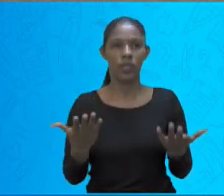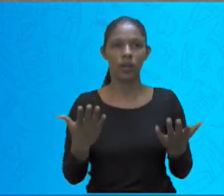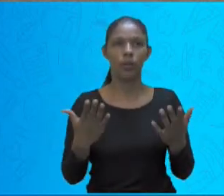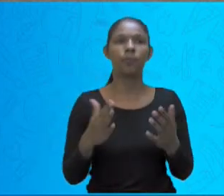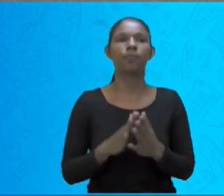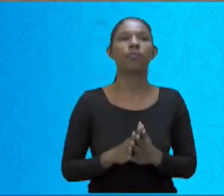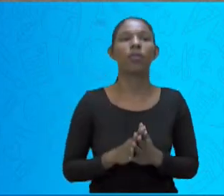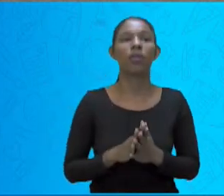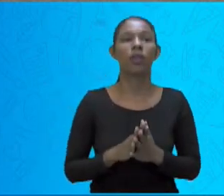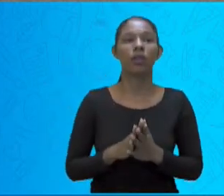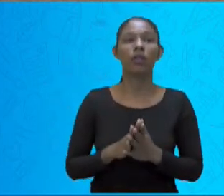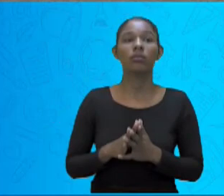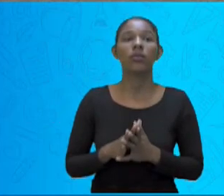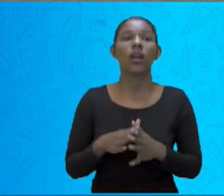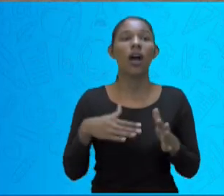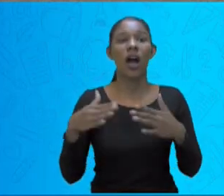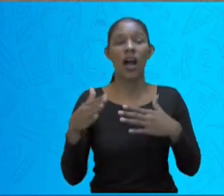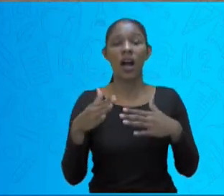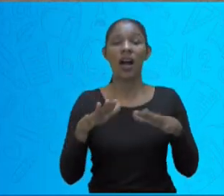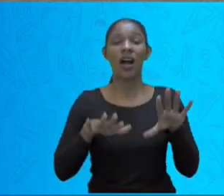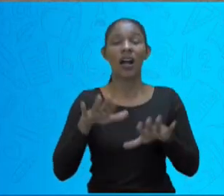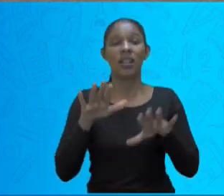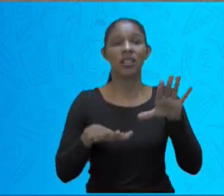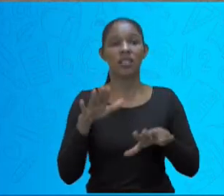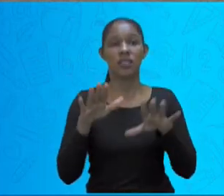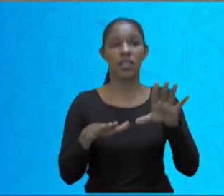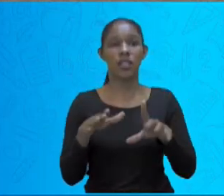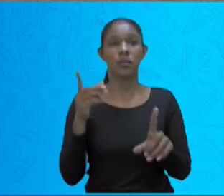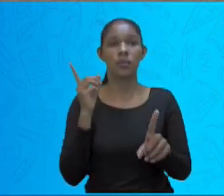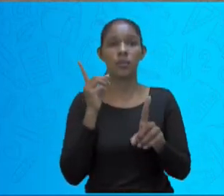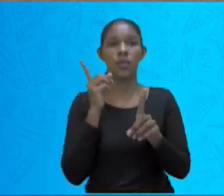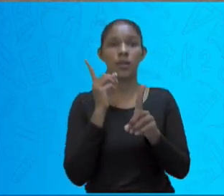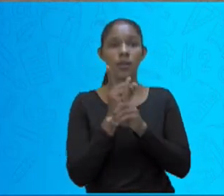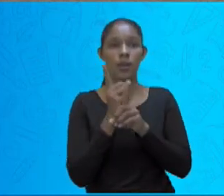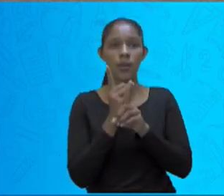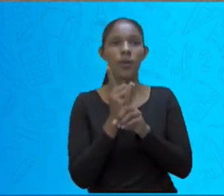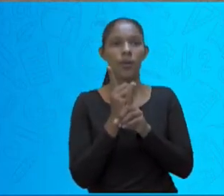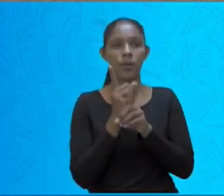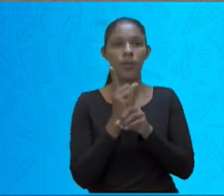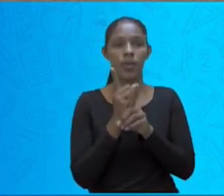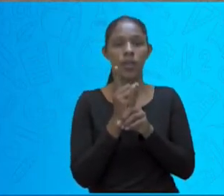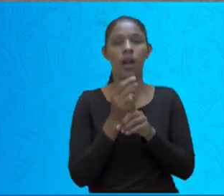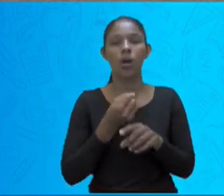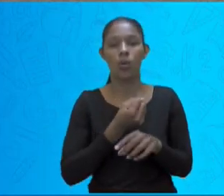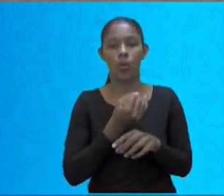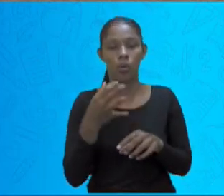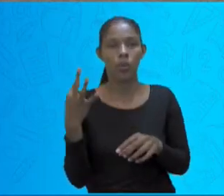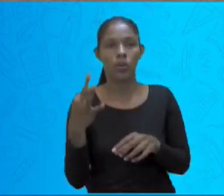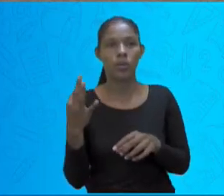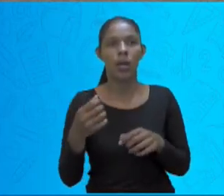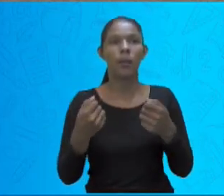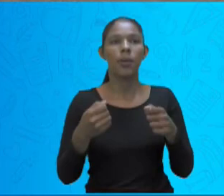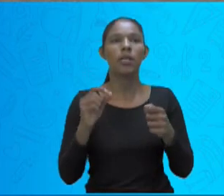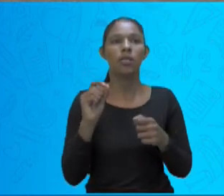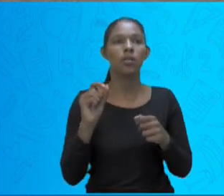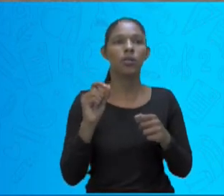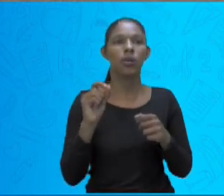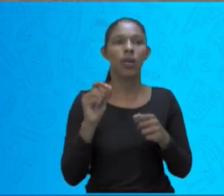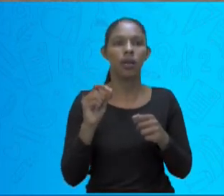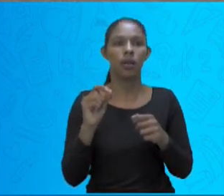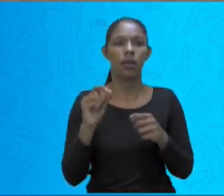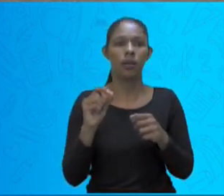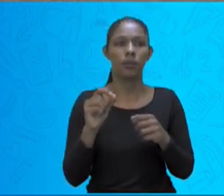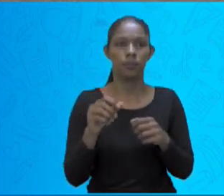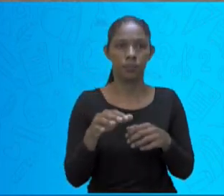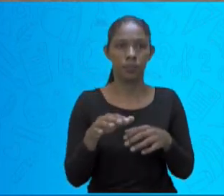ao radicando. Como fazer isso? Eu tenho aqui duas vezes a raiz quarta